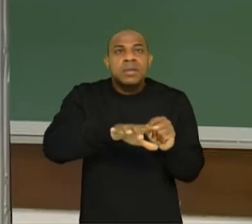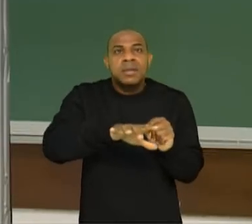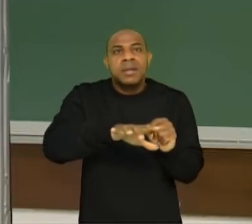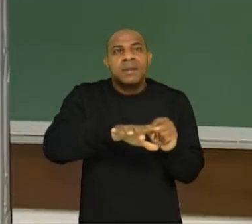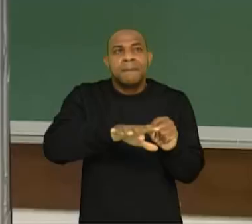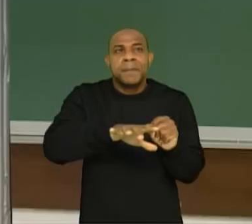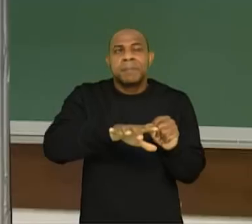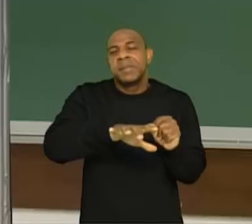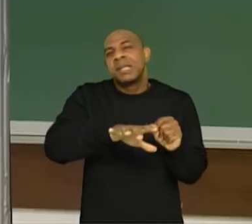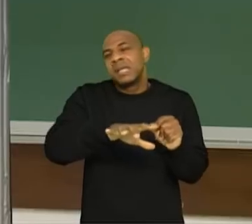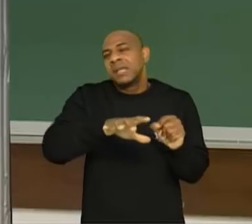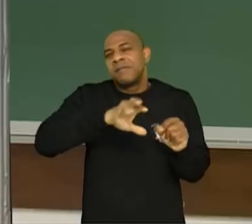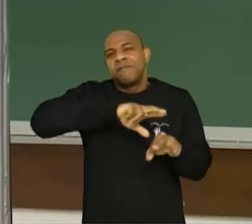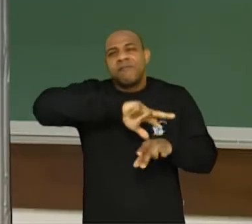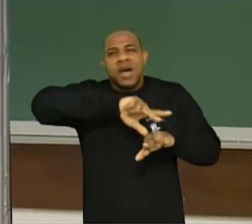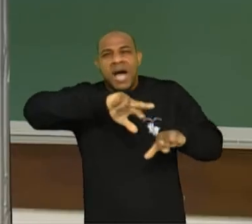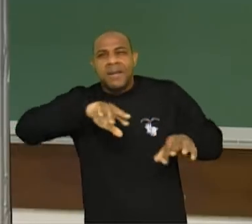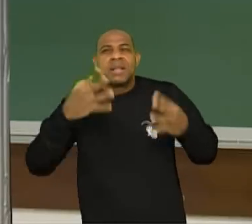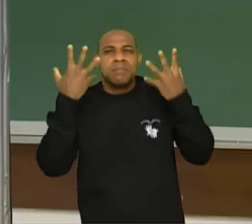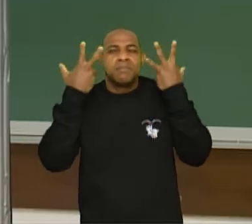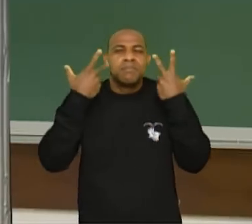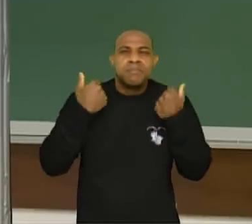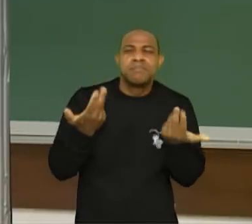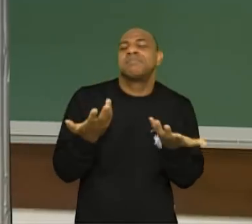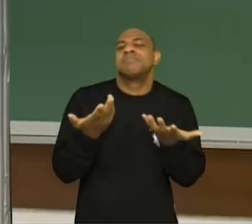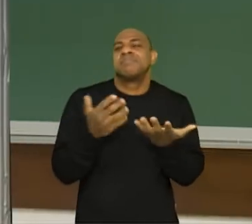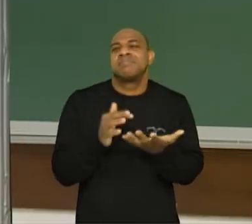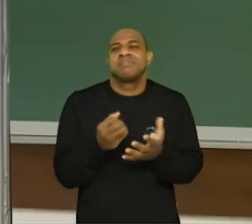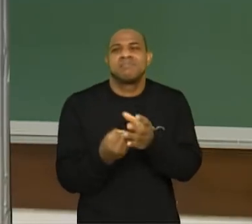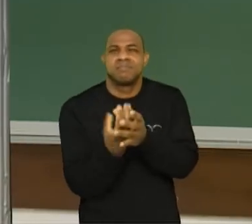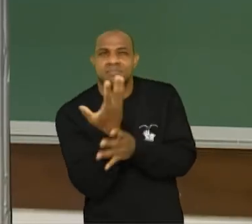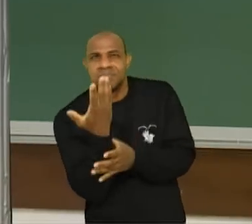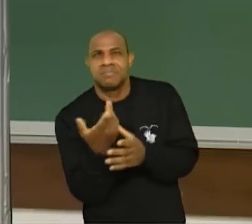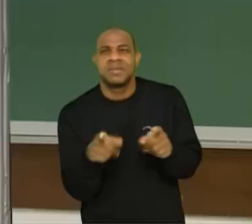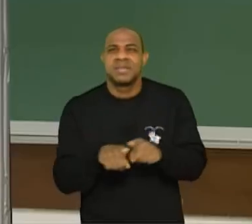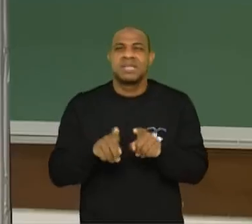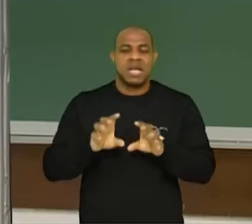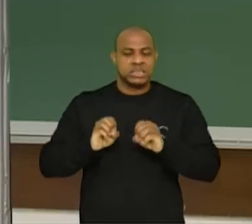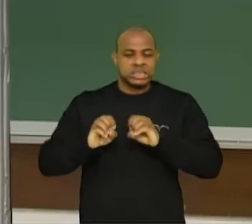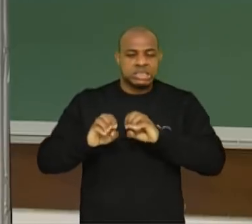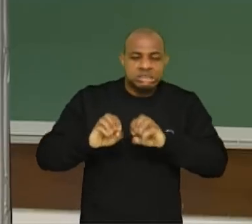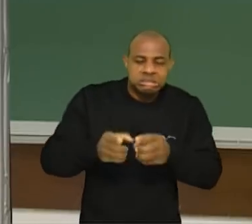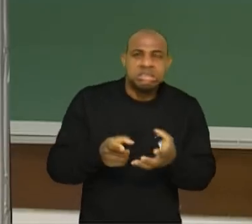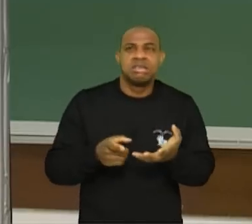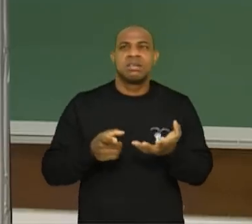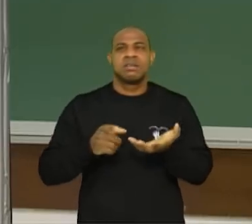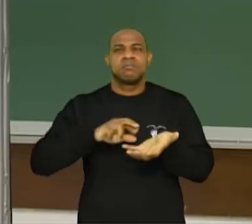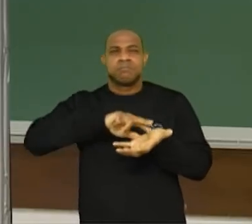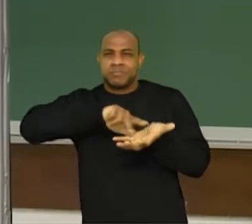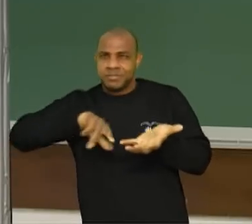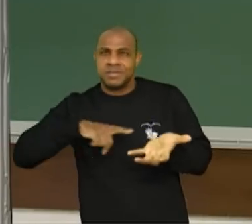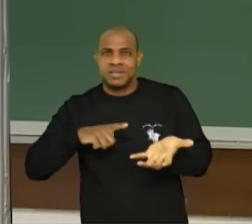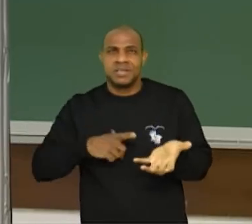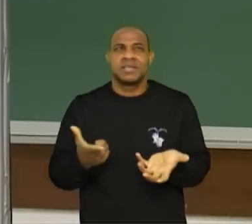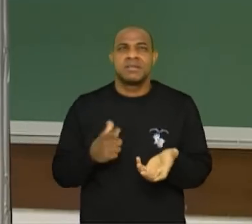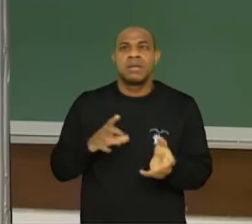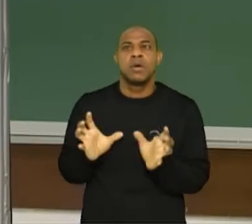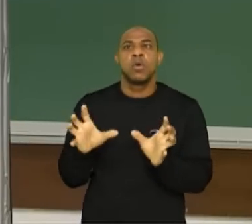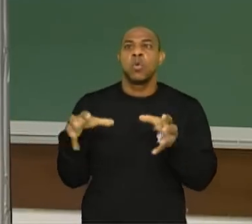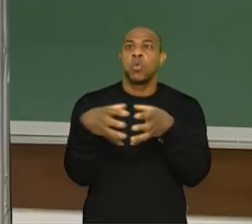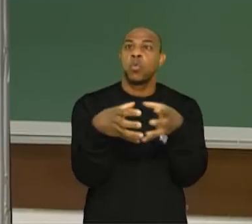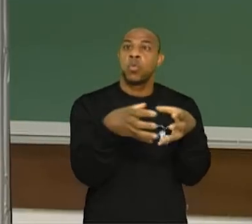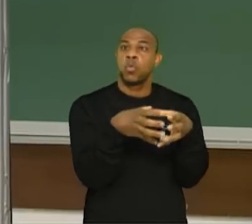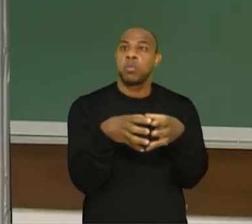né, entre plantas, animais, aí a gente pode considerar também fungos, bactérias e tudo mais, a gente vai formar uma